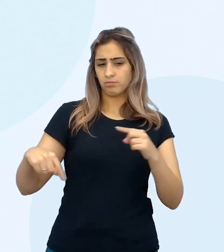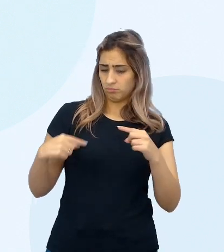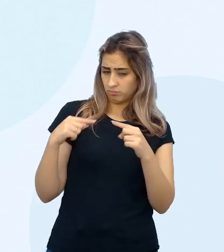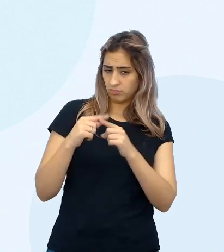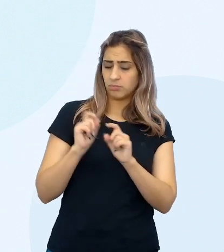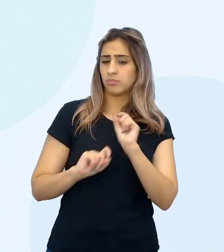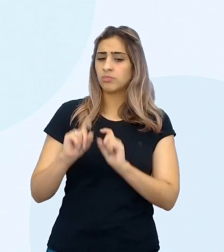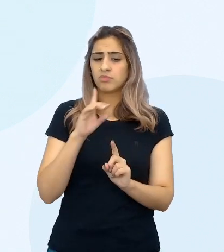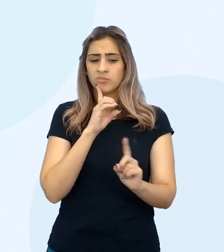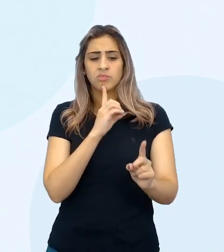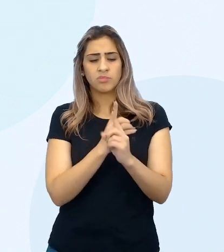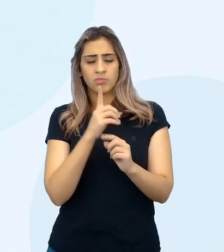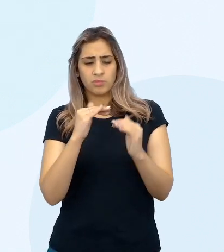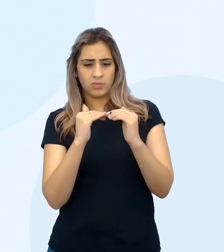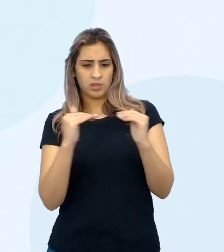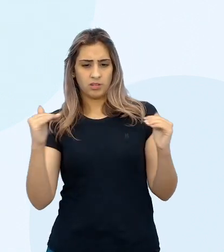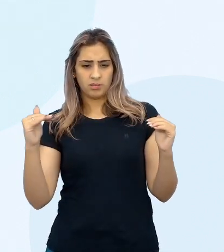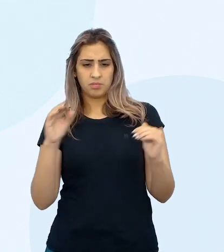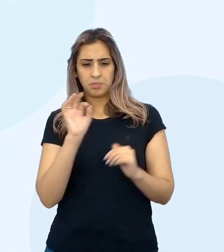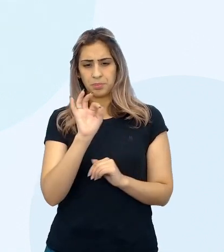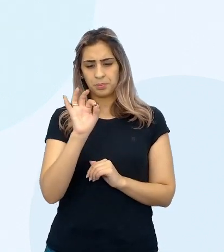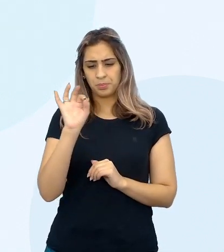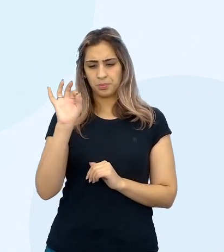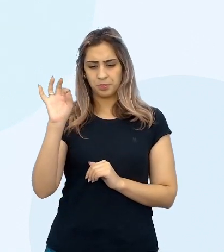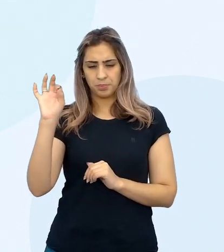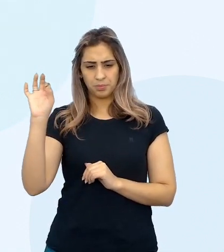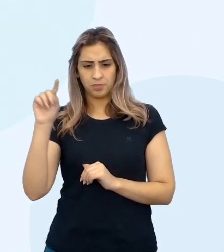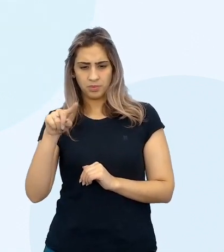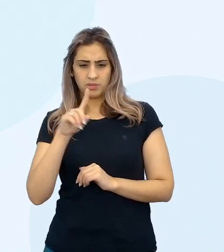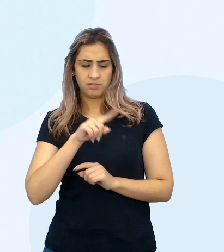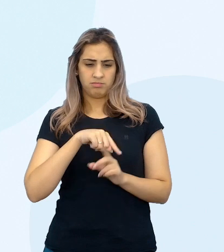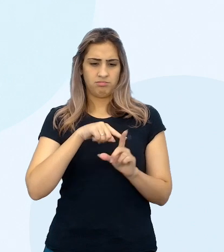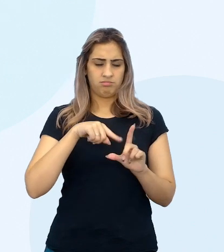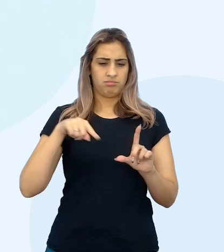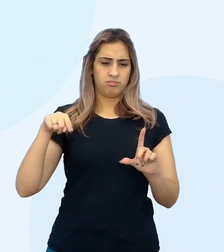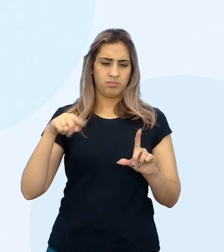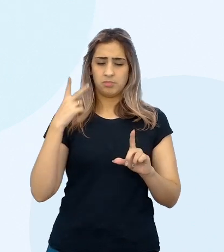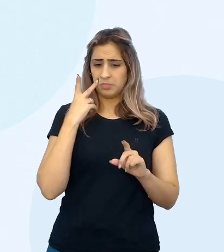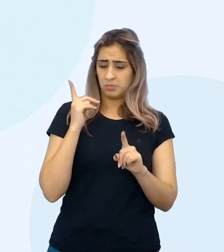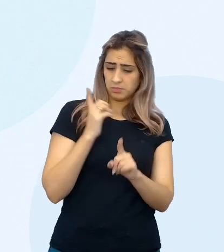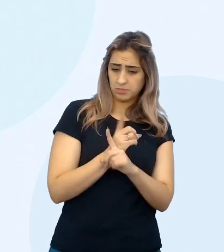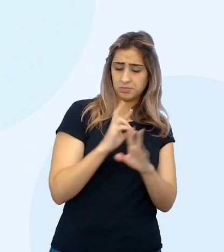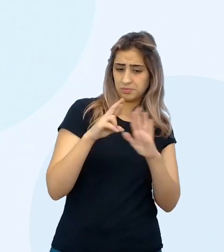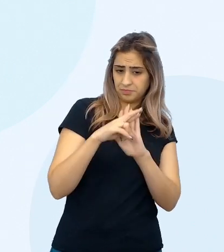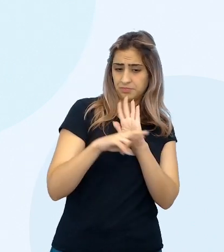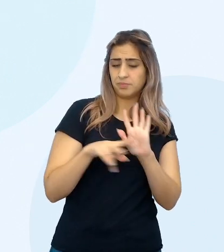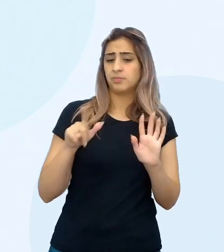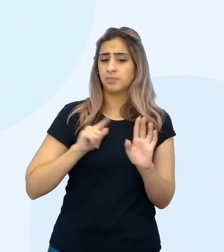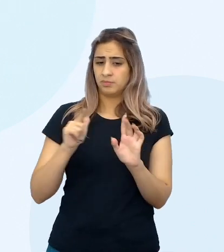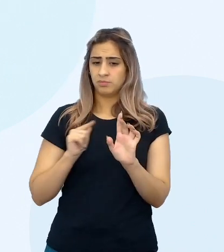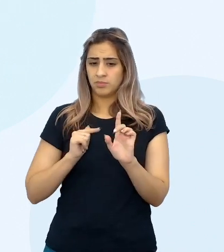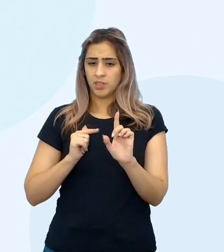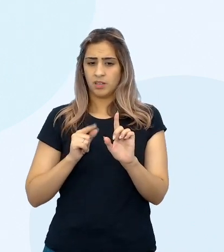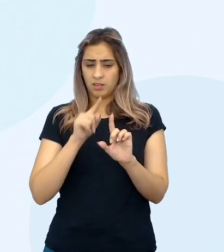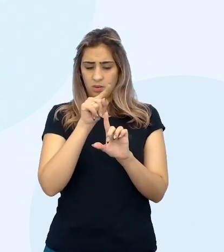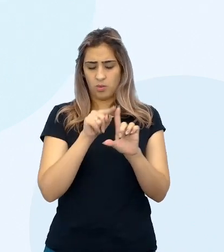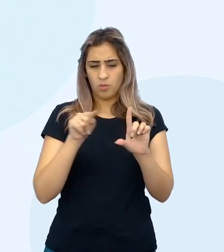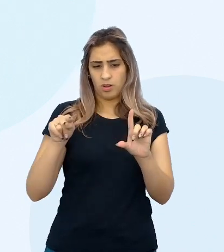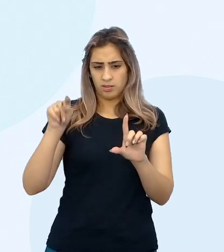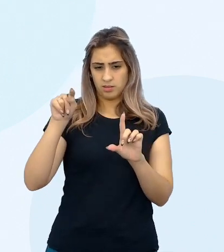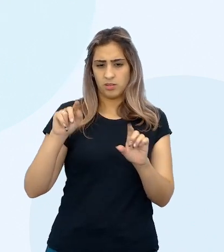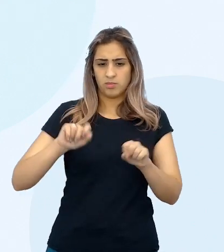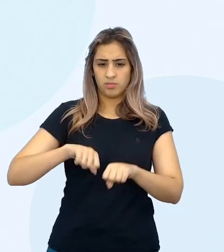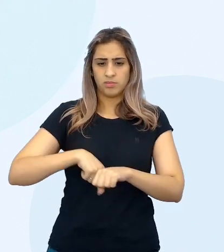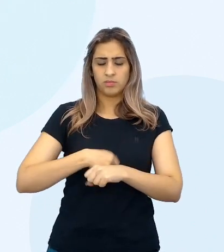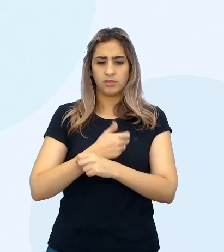Osmar, é descobrir essa retinha que tá pontilhada aqui, ó. Certo. Nesse gráfico. E aí, para descobrir a reta, a gente tem uma equação, certo? Tanto que aqui tá